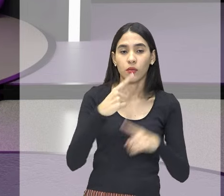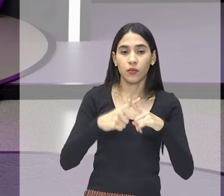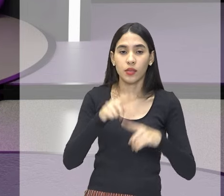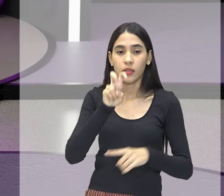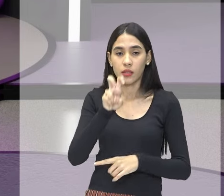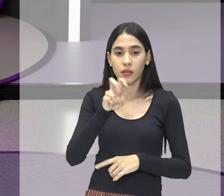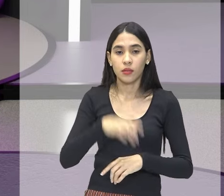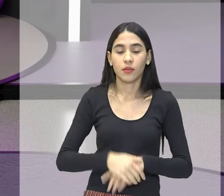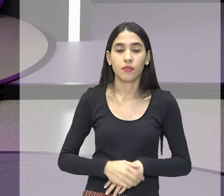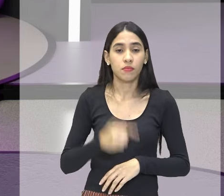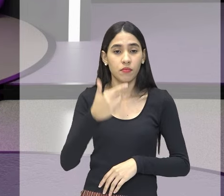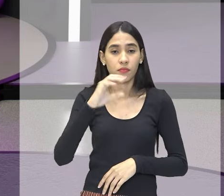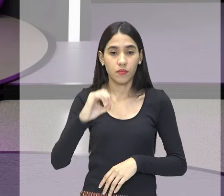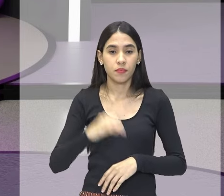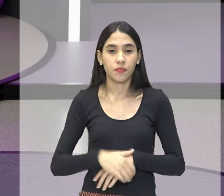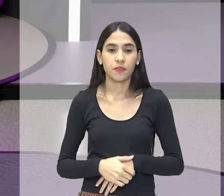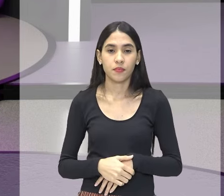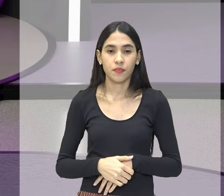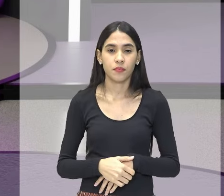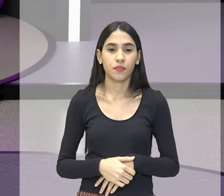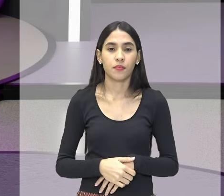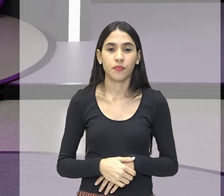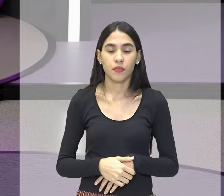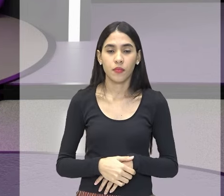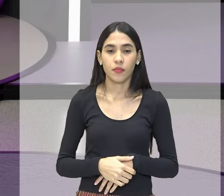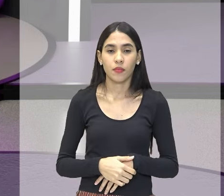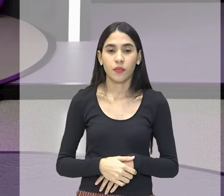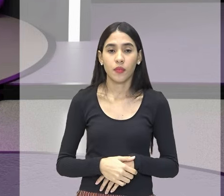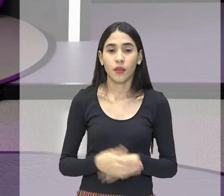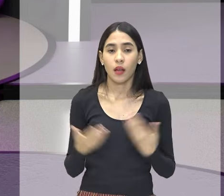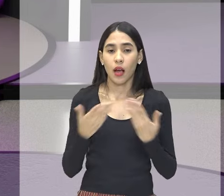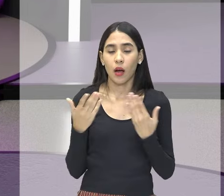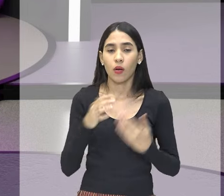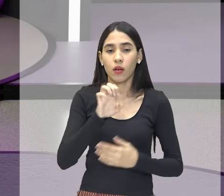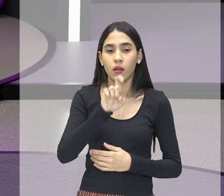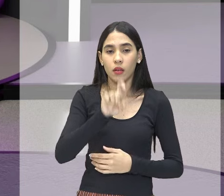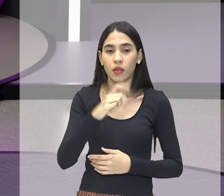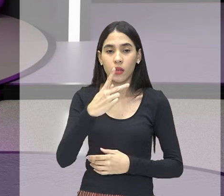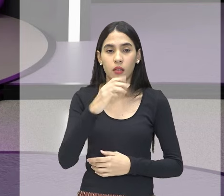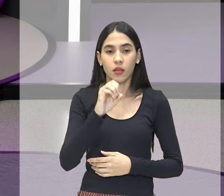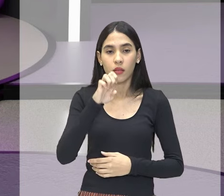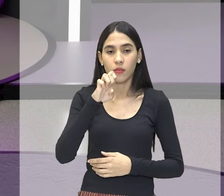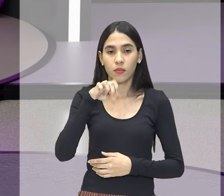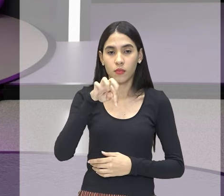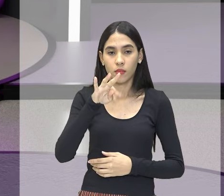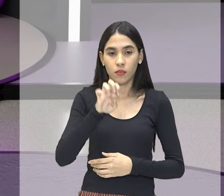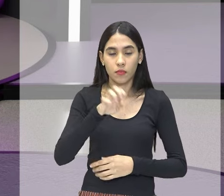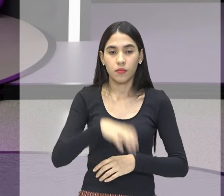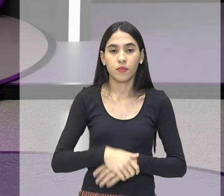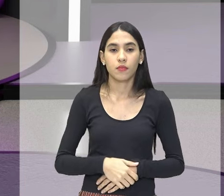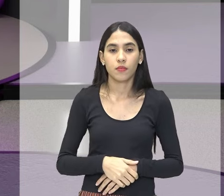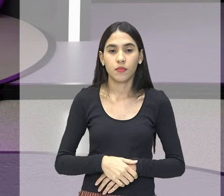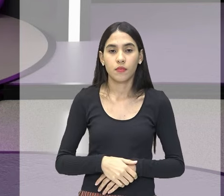5, 20. Agora, vamos ver o expoente de cada letrinha aí que compõe a nossa parte literal. Lá do lado